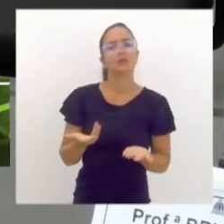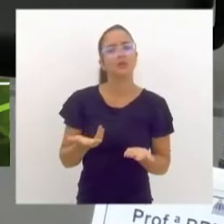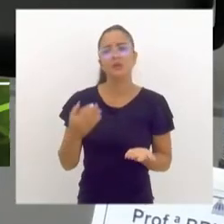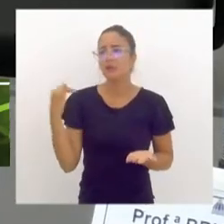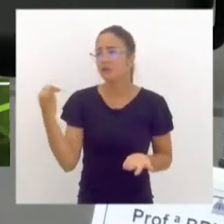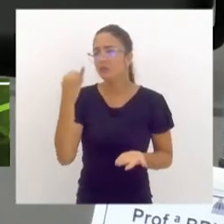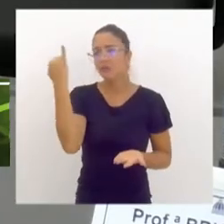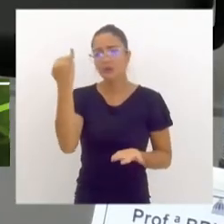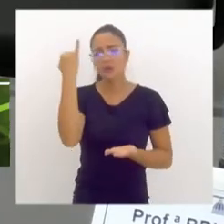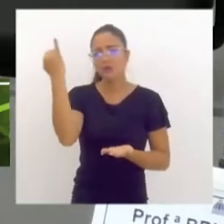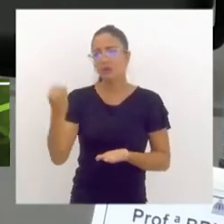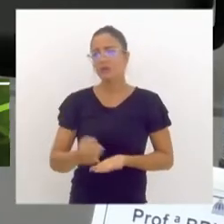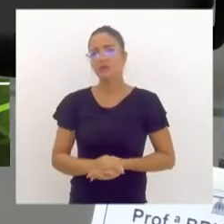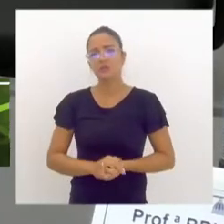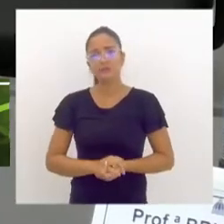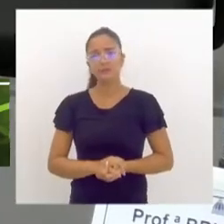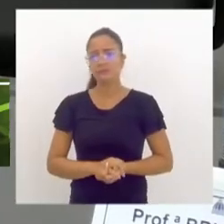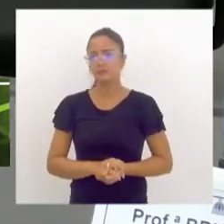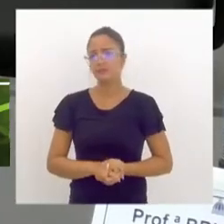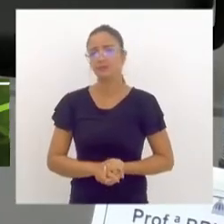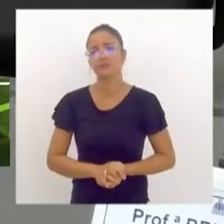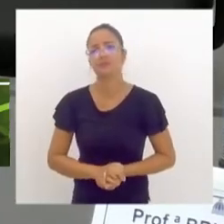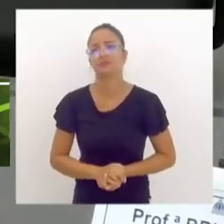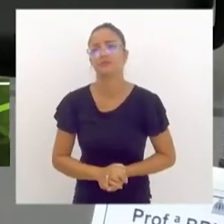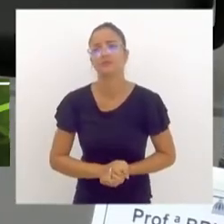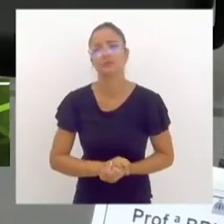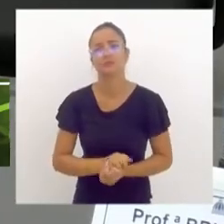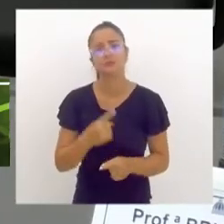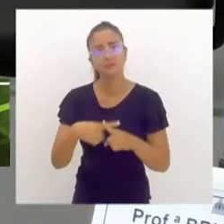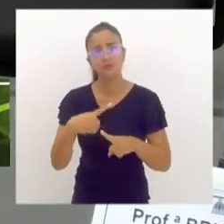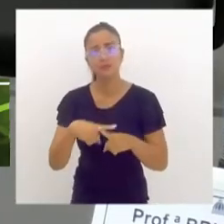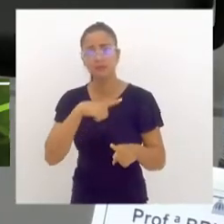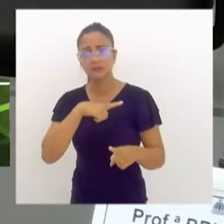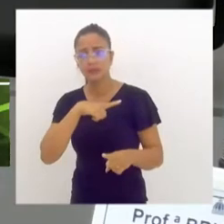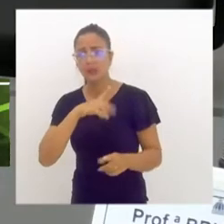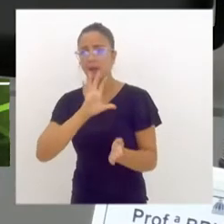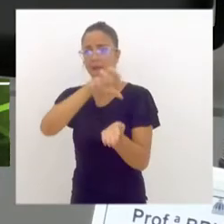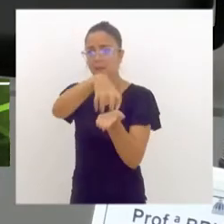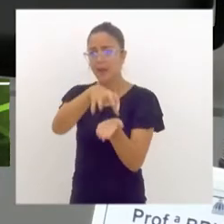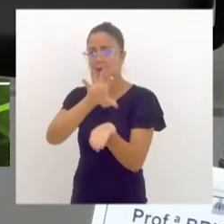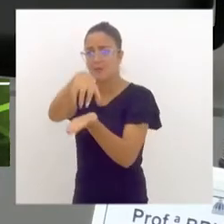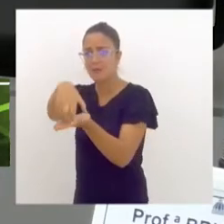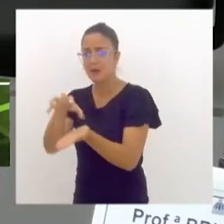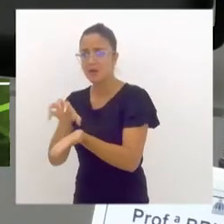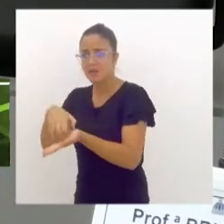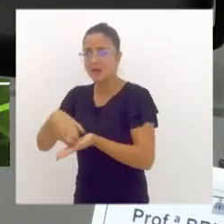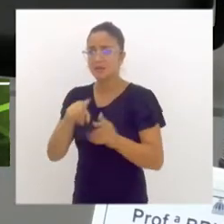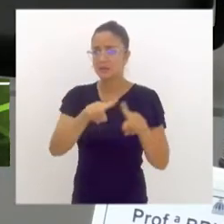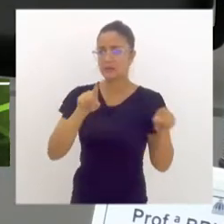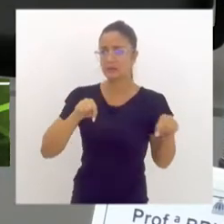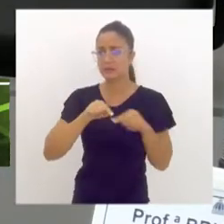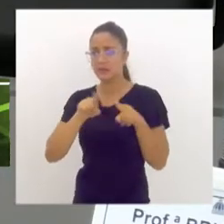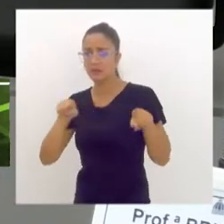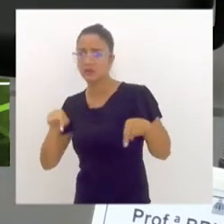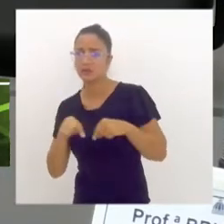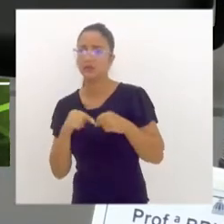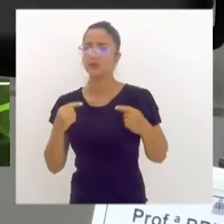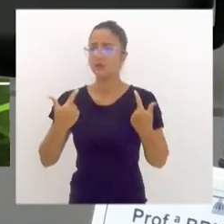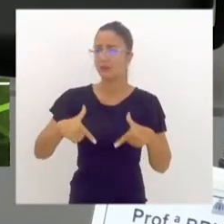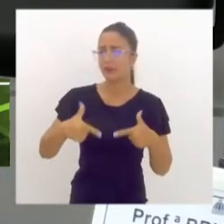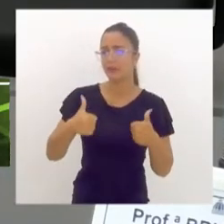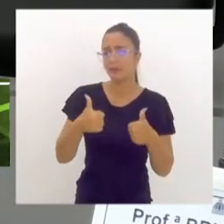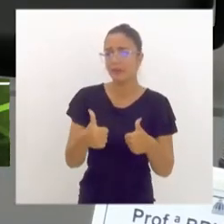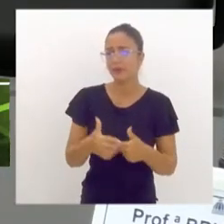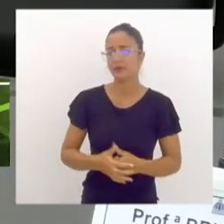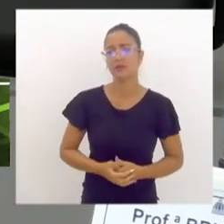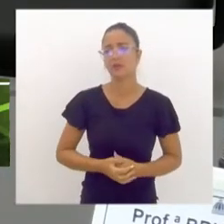para fazer com que os setores do executivo atendam às necessidades do conselho. Então, esse é um